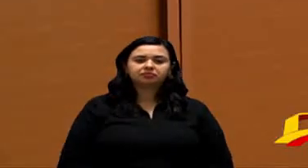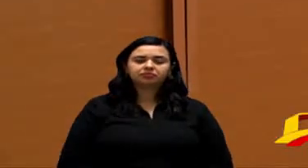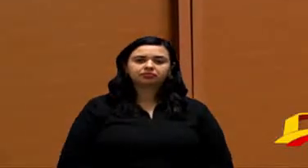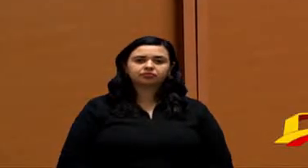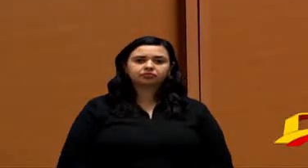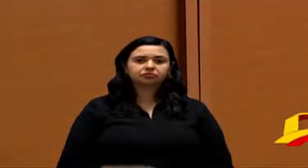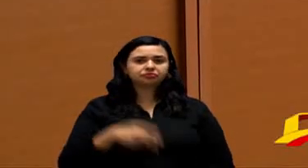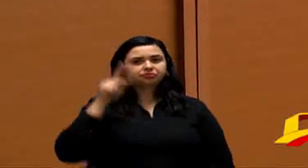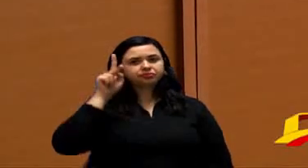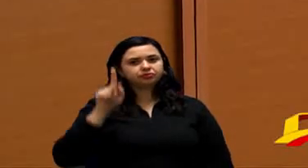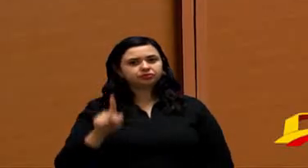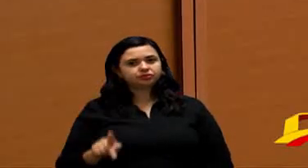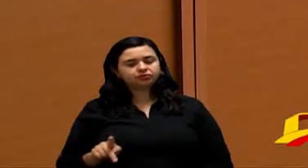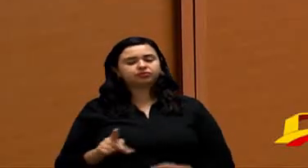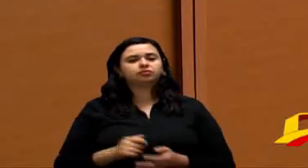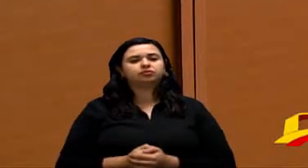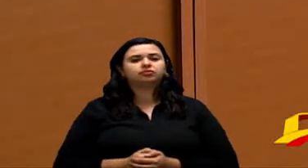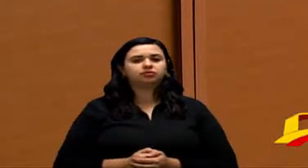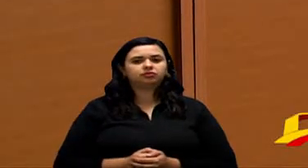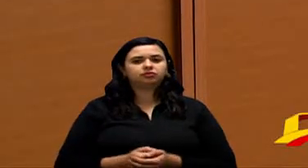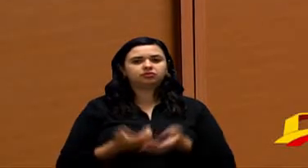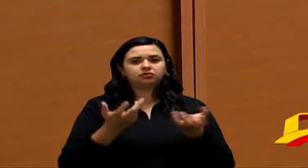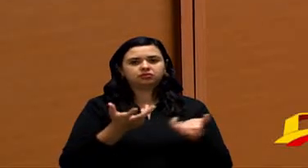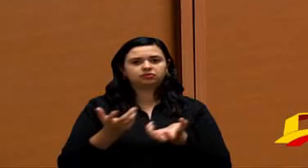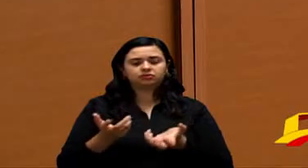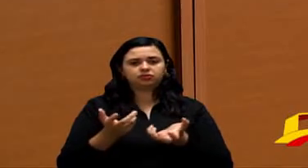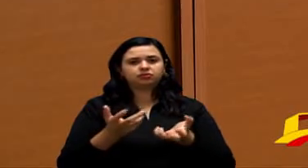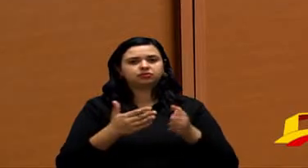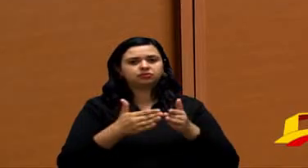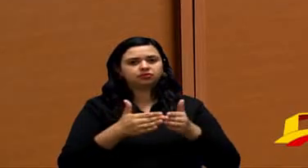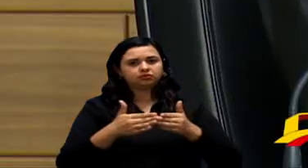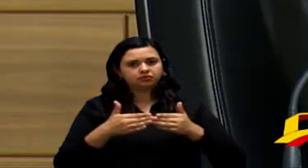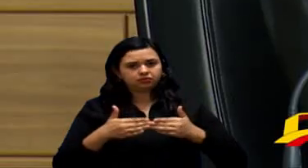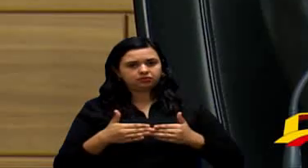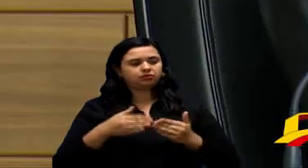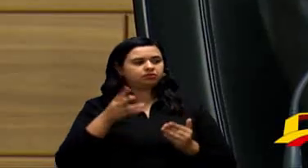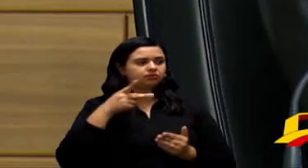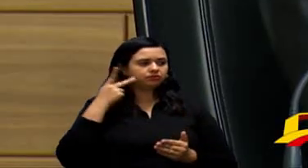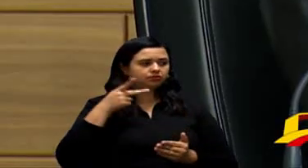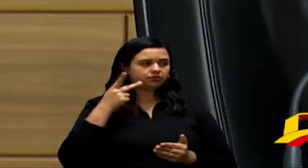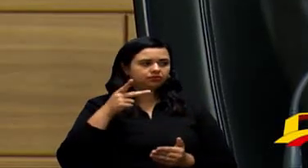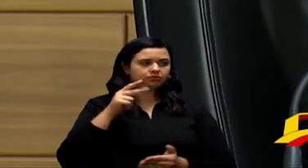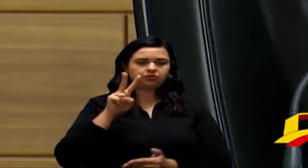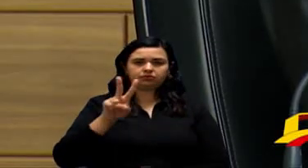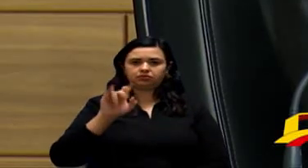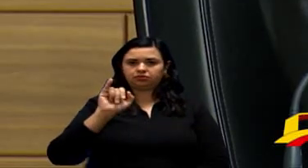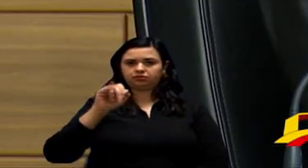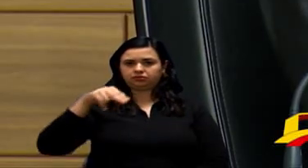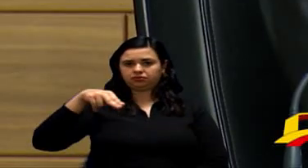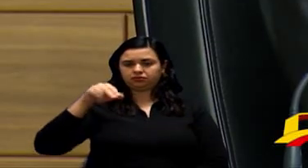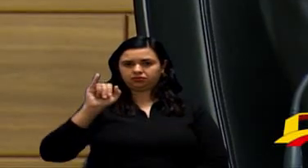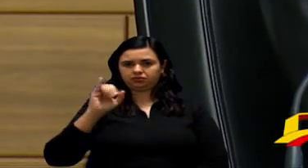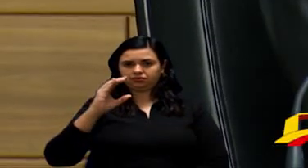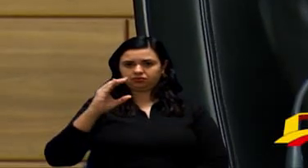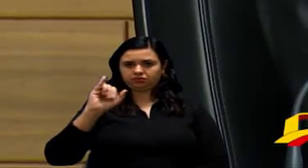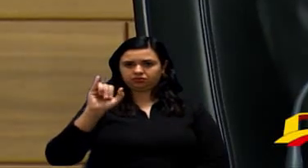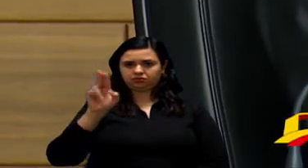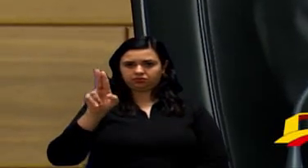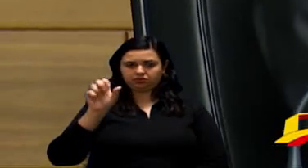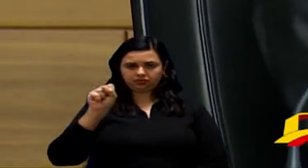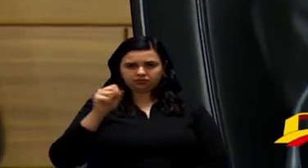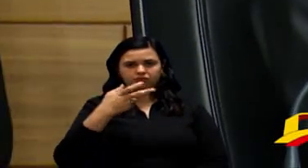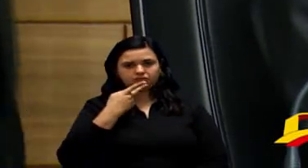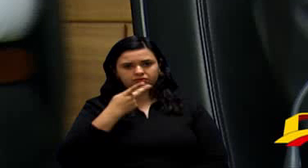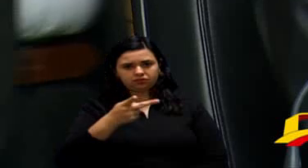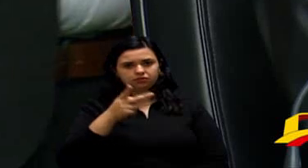presente eu gostaria de pedir ao Vereador Vinícius site a vereadora Yara falou que o Paulo Betti é bom de conversa